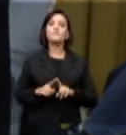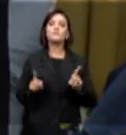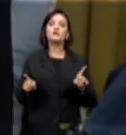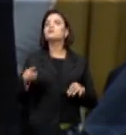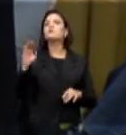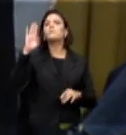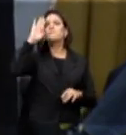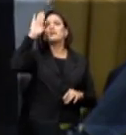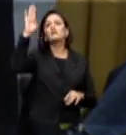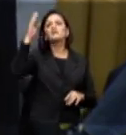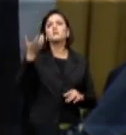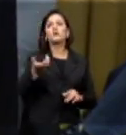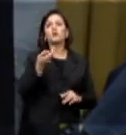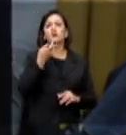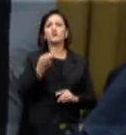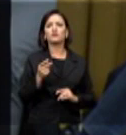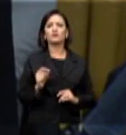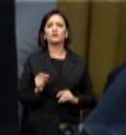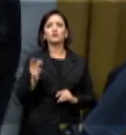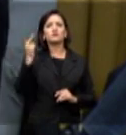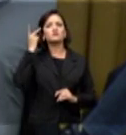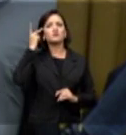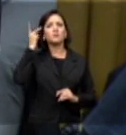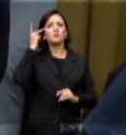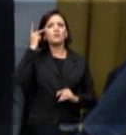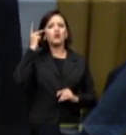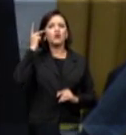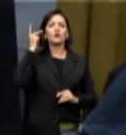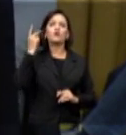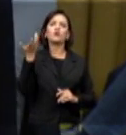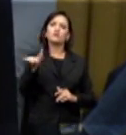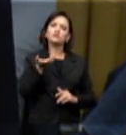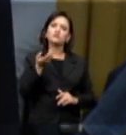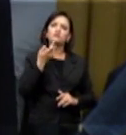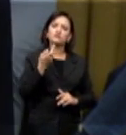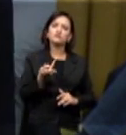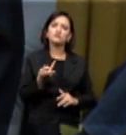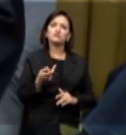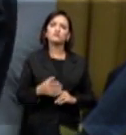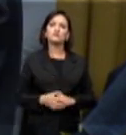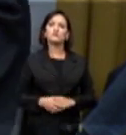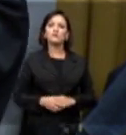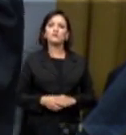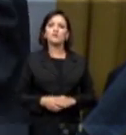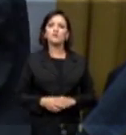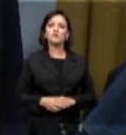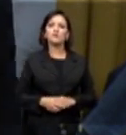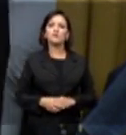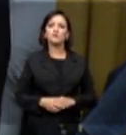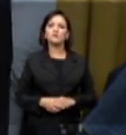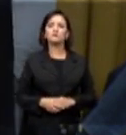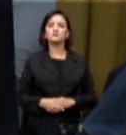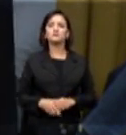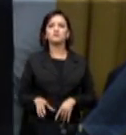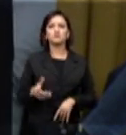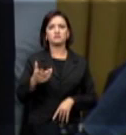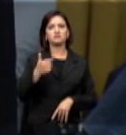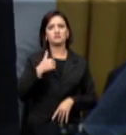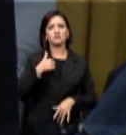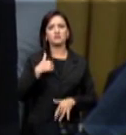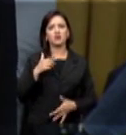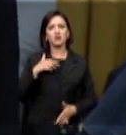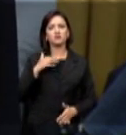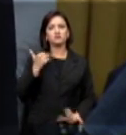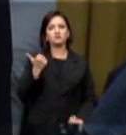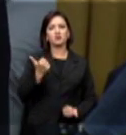que o Estado de São Paulo gostaria de destacar aqui nessa intervenção, na qualidade de amigo da Corte e de